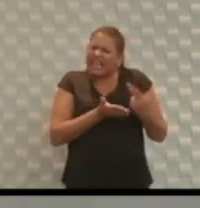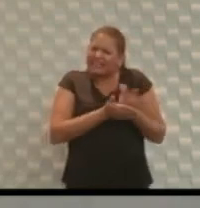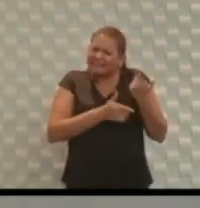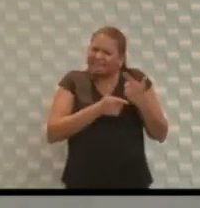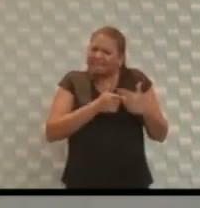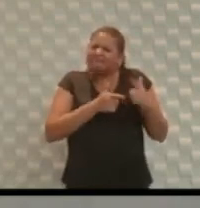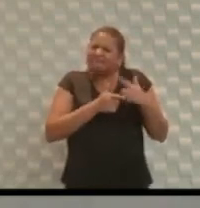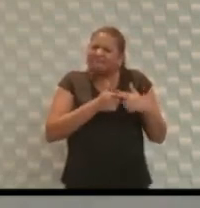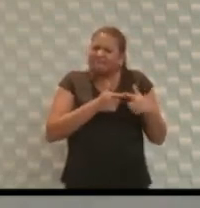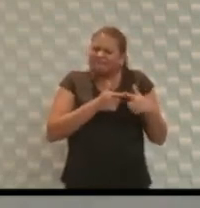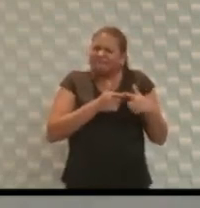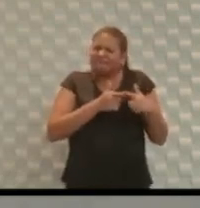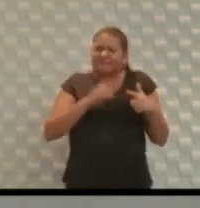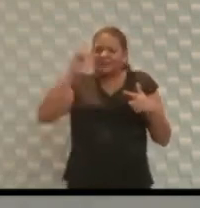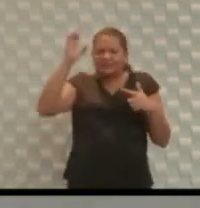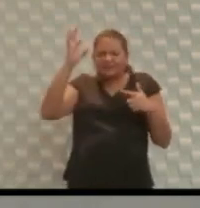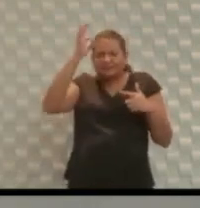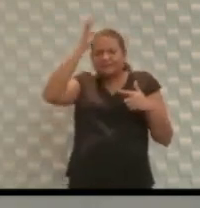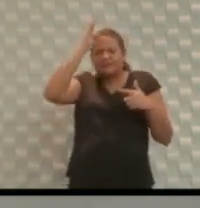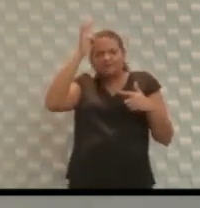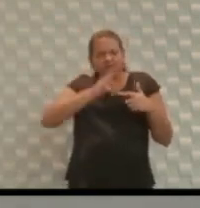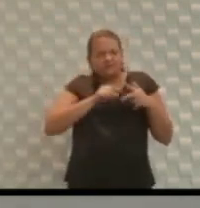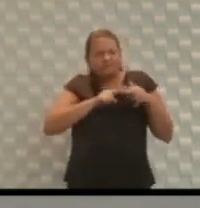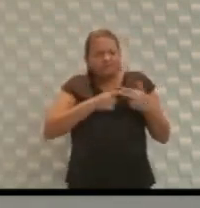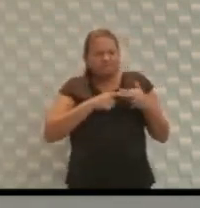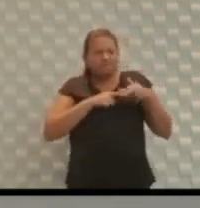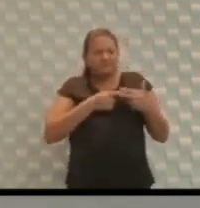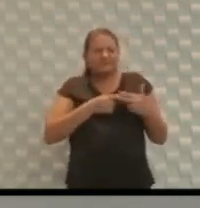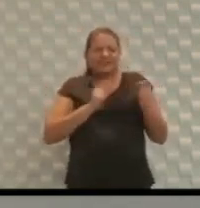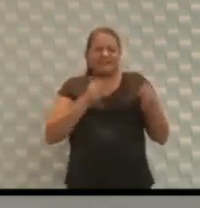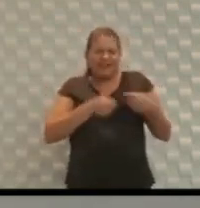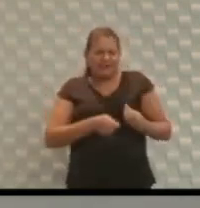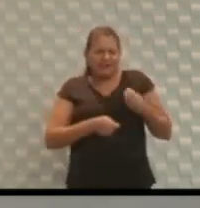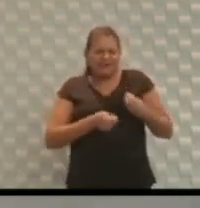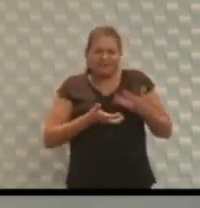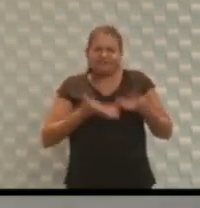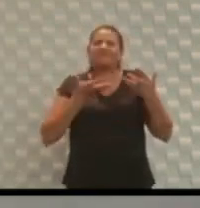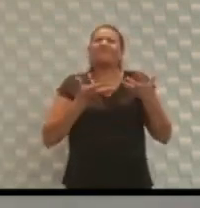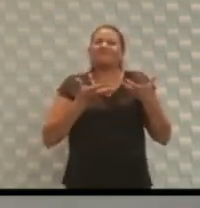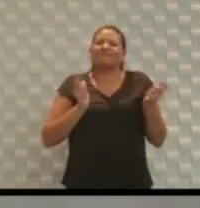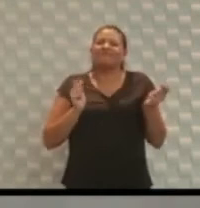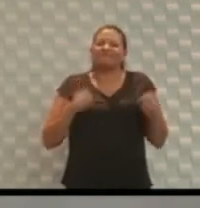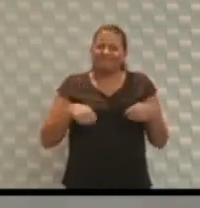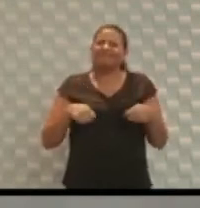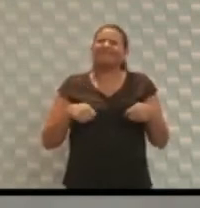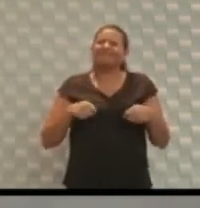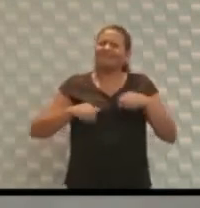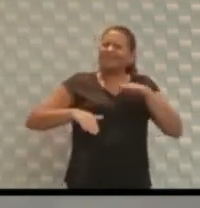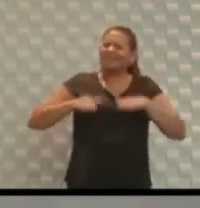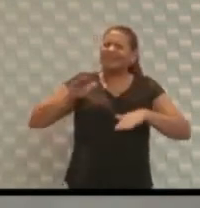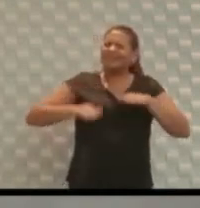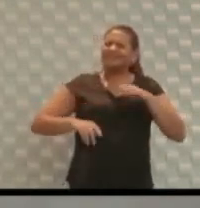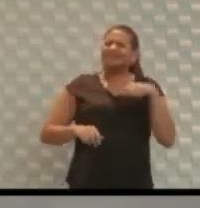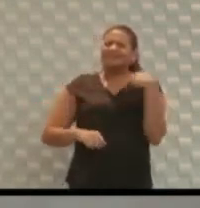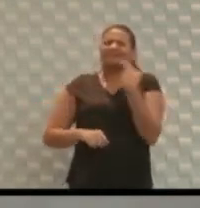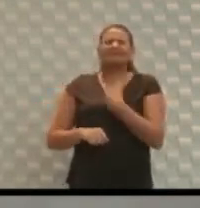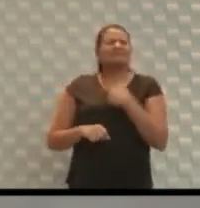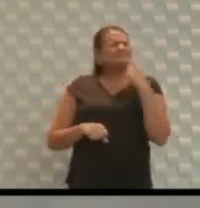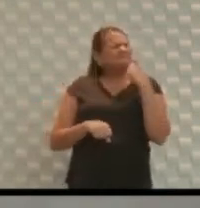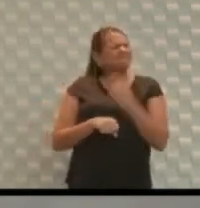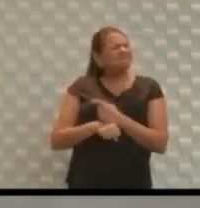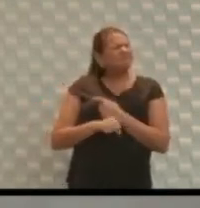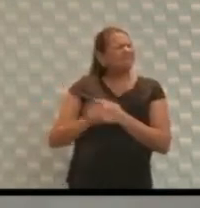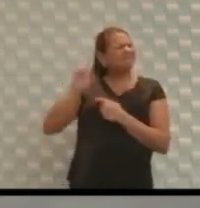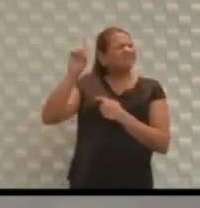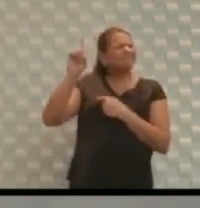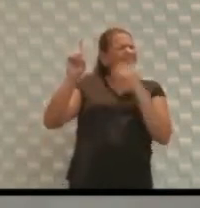que é capaz de nos convencer da distância que estamos de Ti, da frieza que estamos